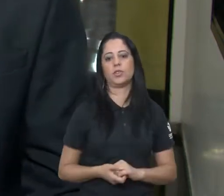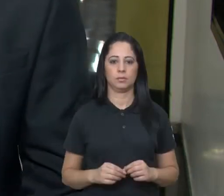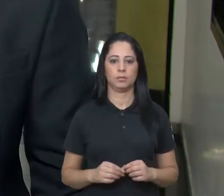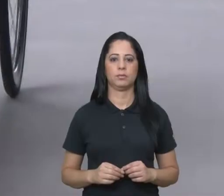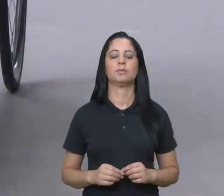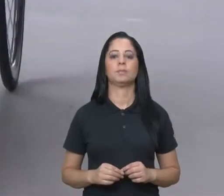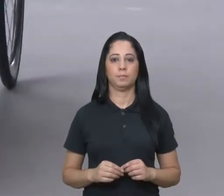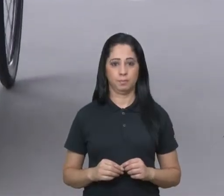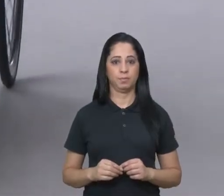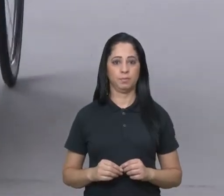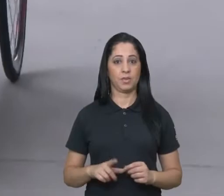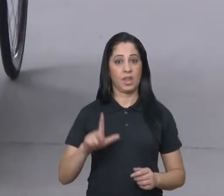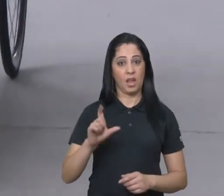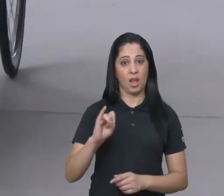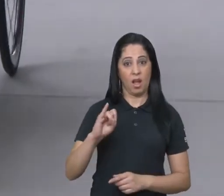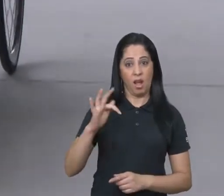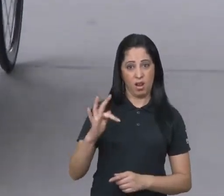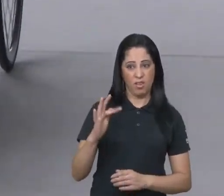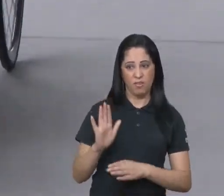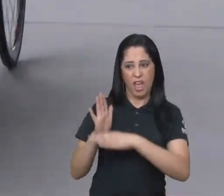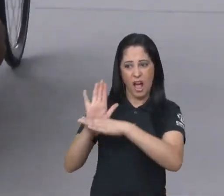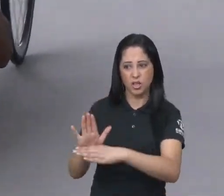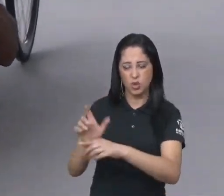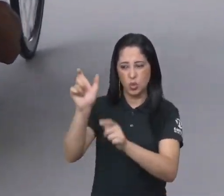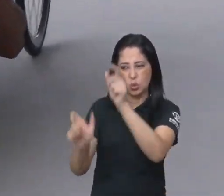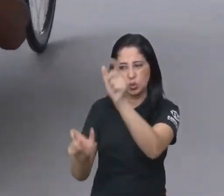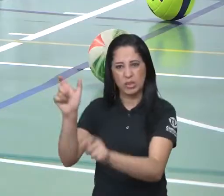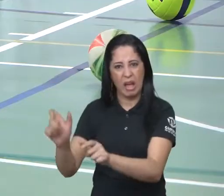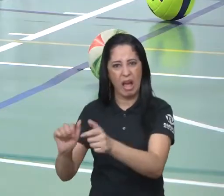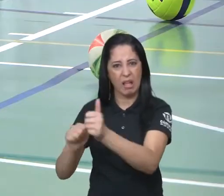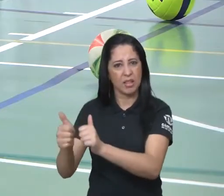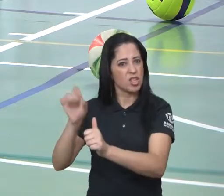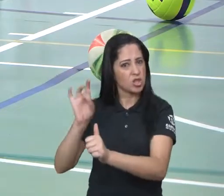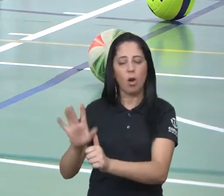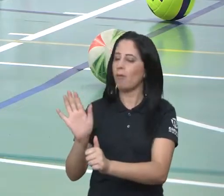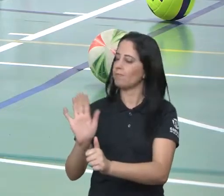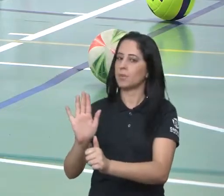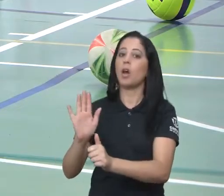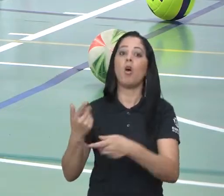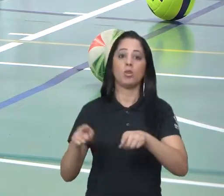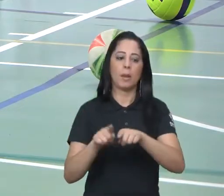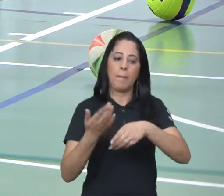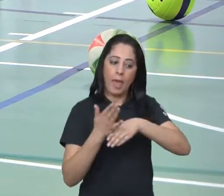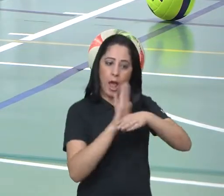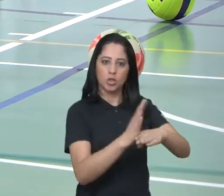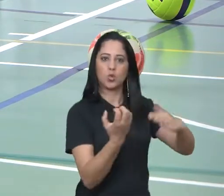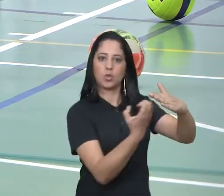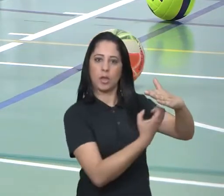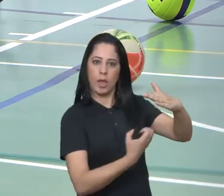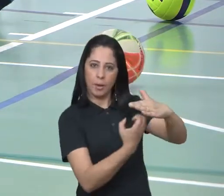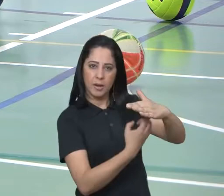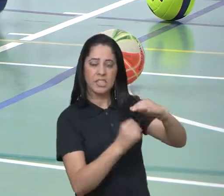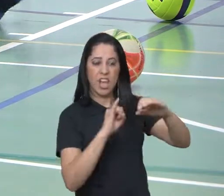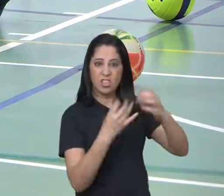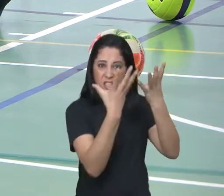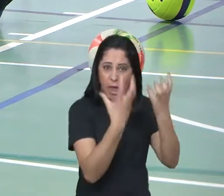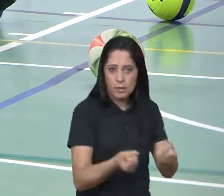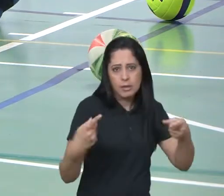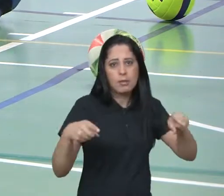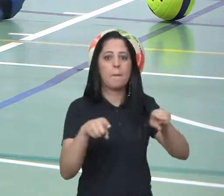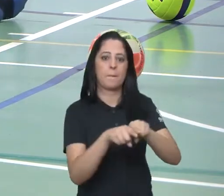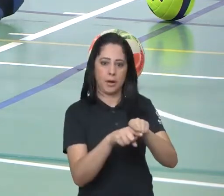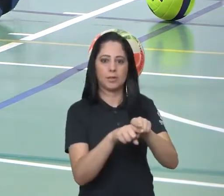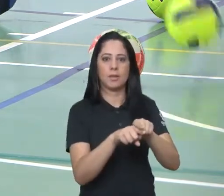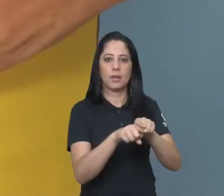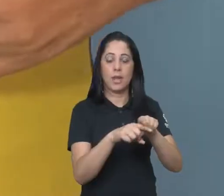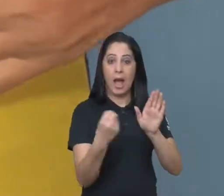rendimento. E a LIFE não ajuda apenas os atletas. Para os empresários que optarem por patrocinar um projeto ou um atleta